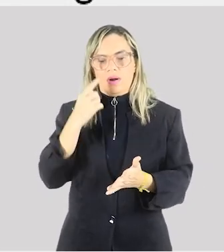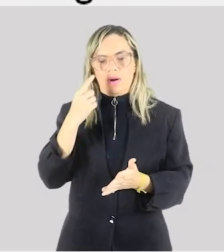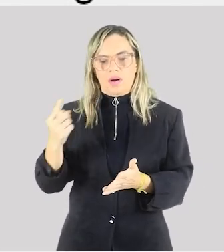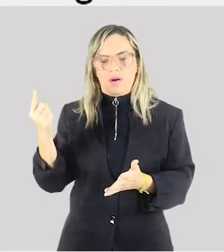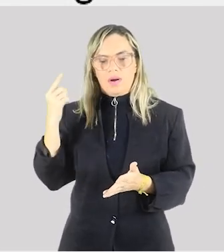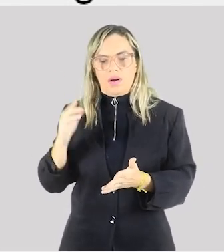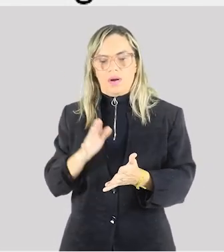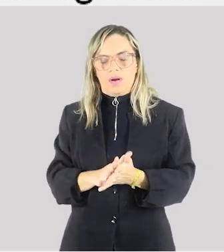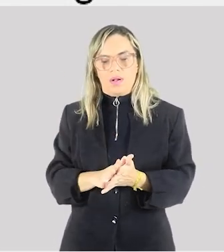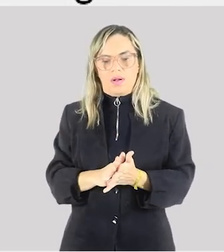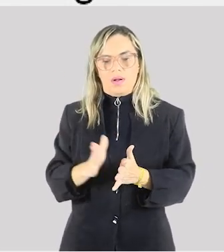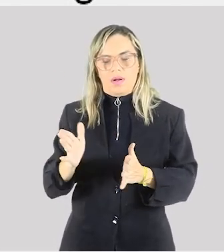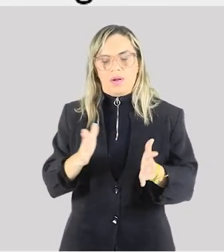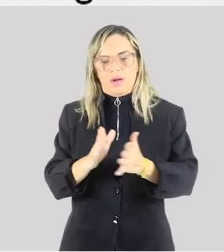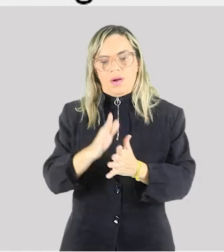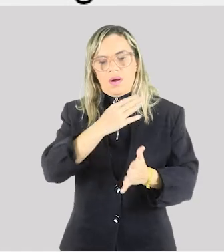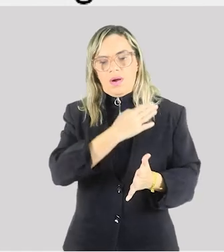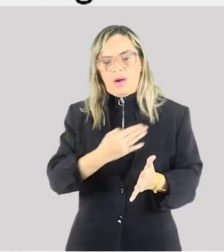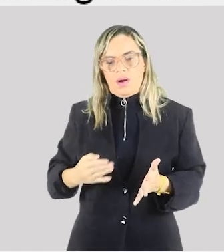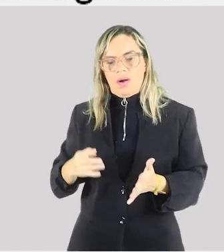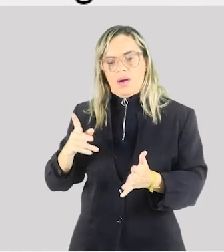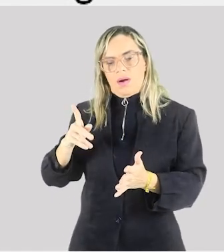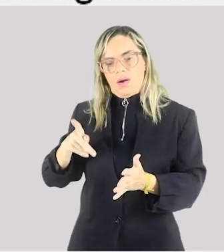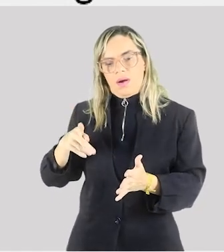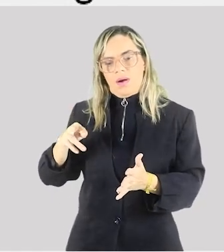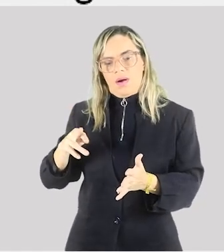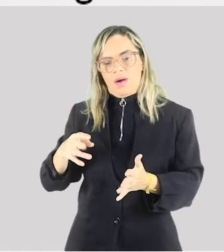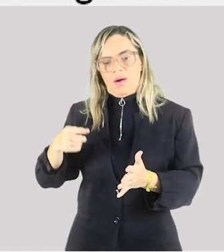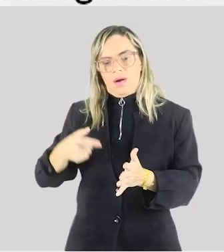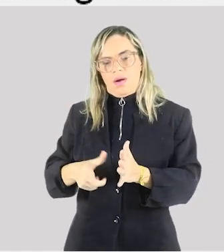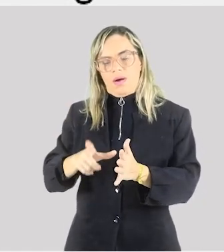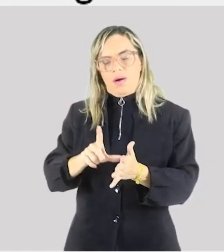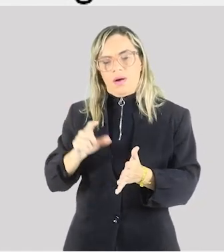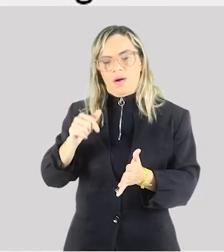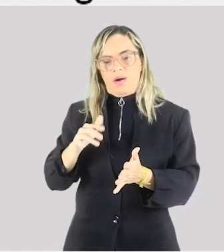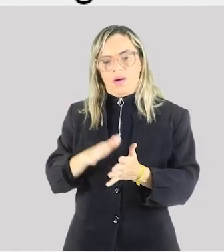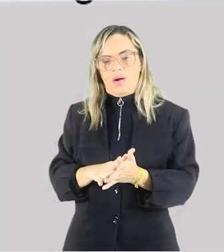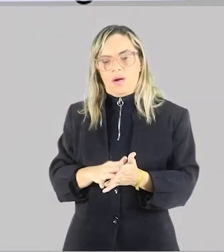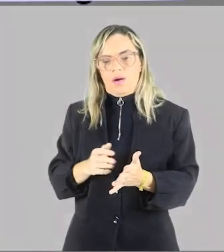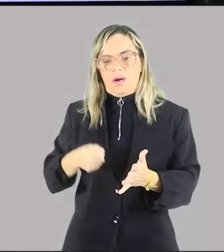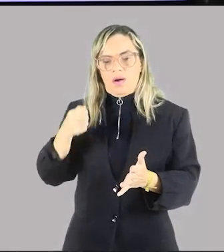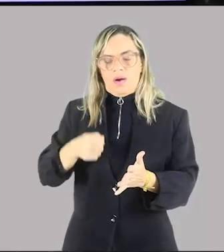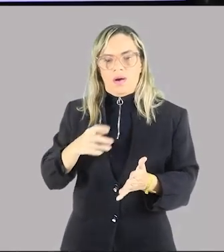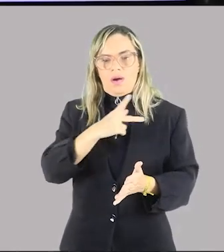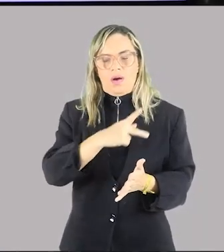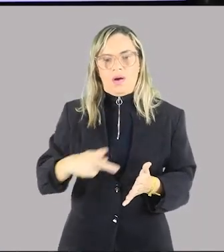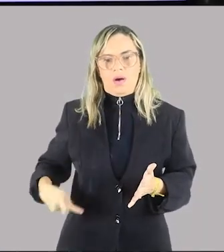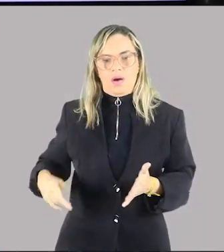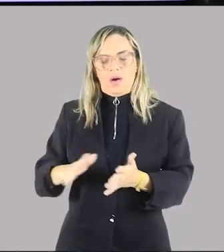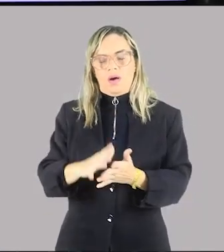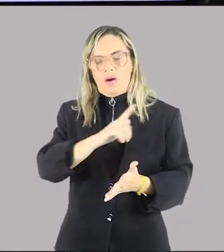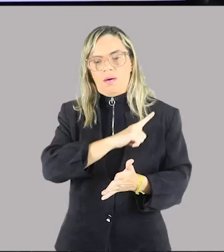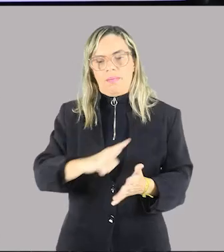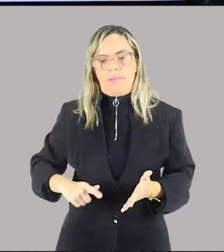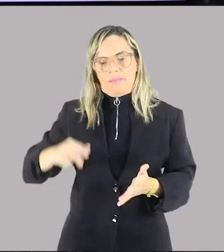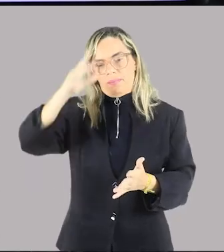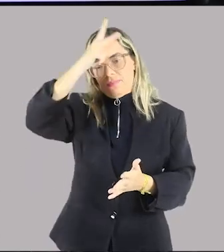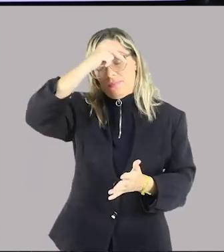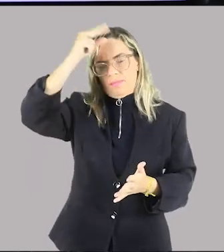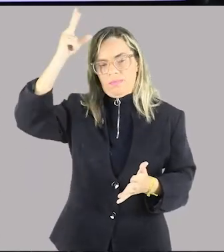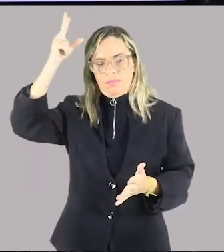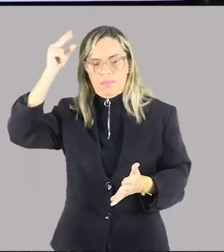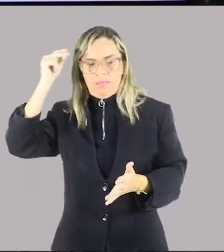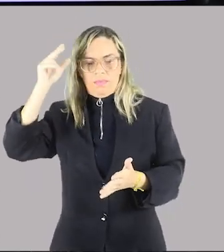mandato pré-determinado é o agente político. Por exemplo, o presidente, o governador, o prefeito são agentes políticos que vão exercer ali um